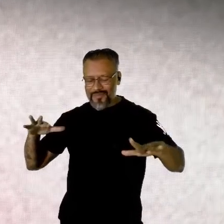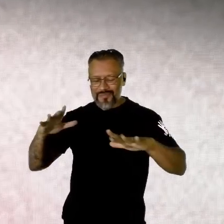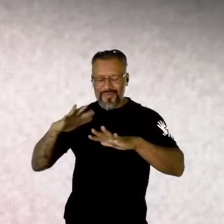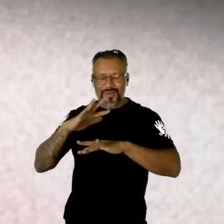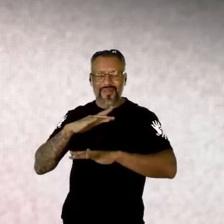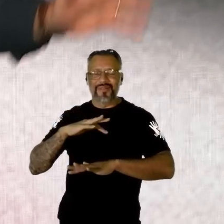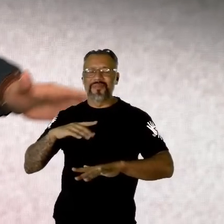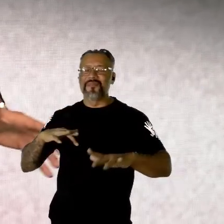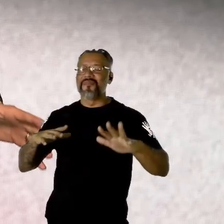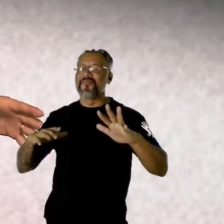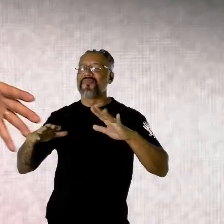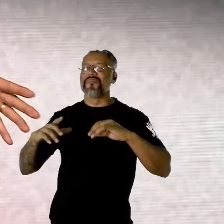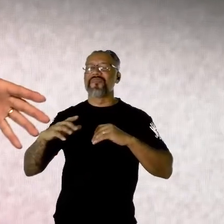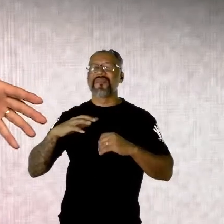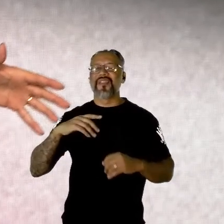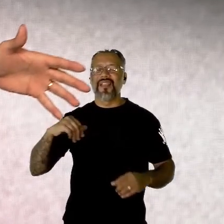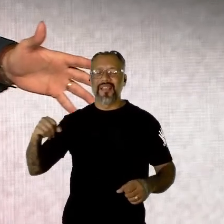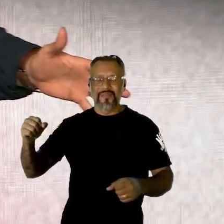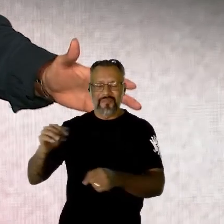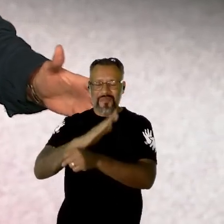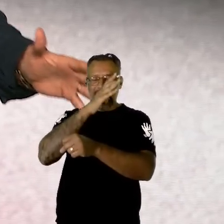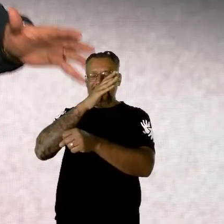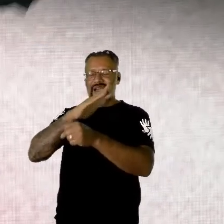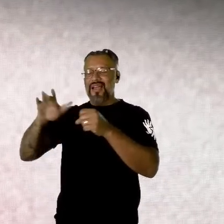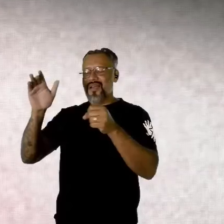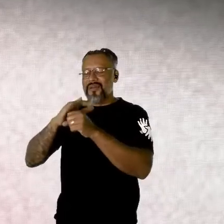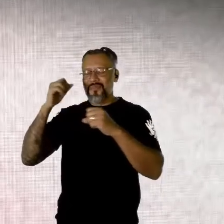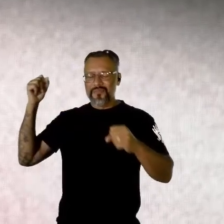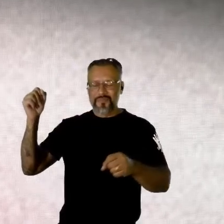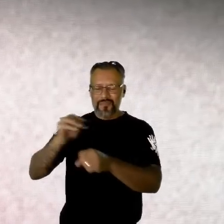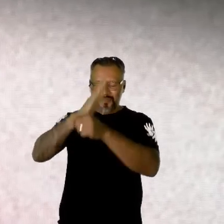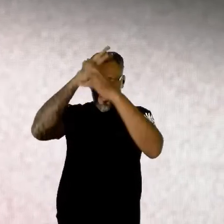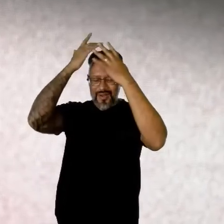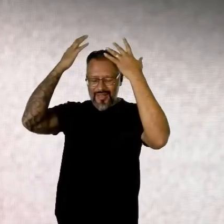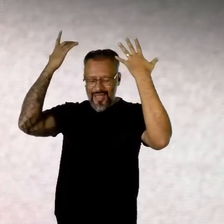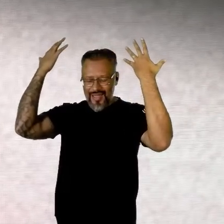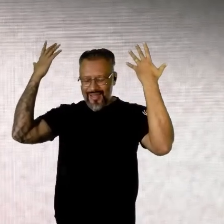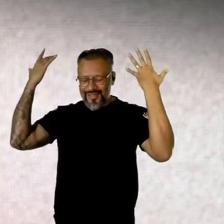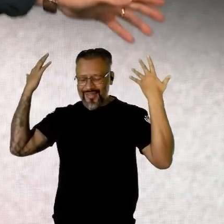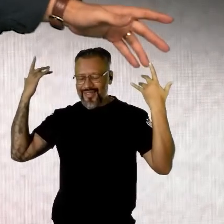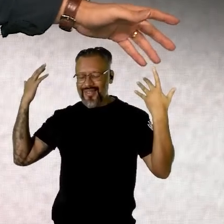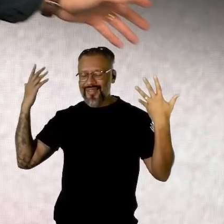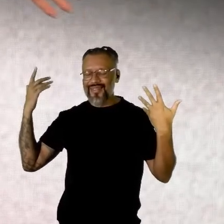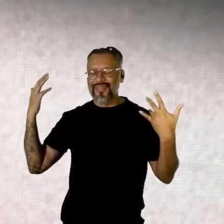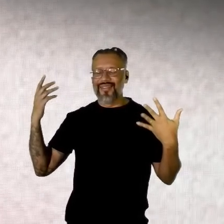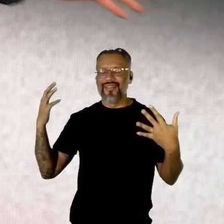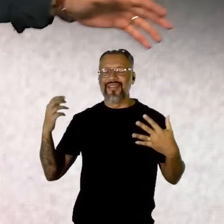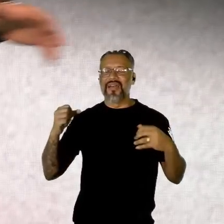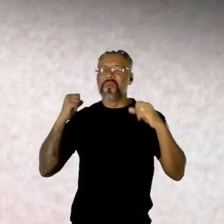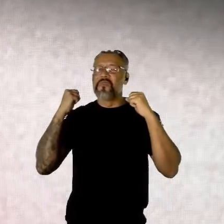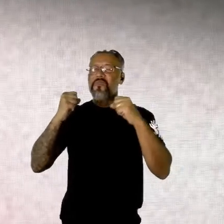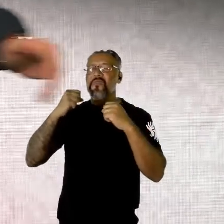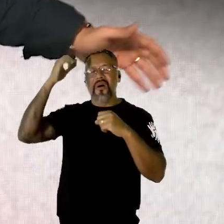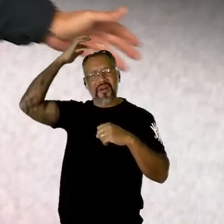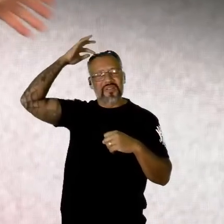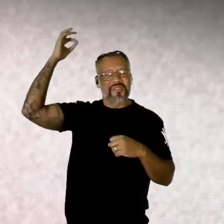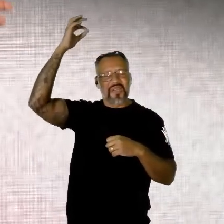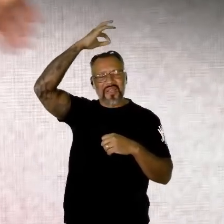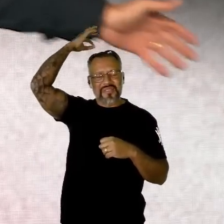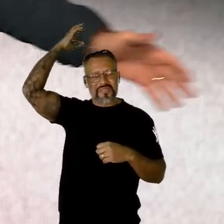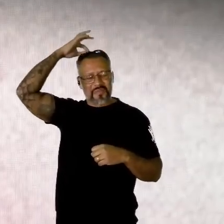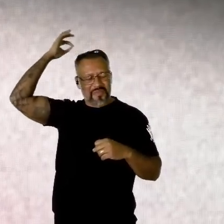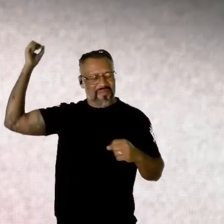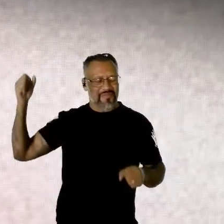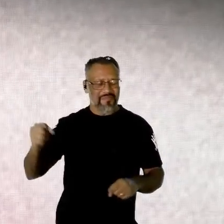deixa transportar deixa transportar para todo lado para todo lado deixa pegar do irmão do lado deixa